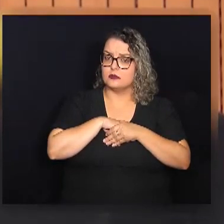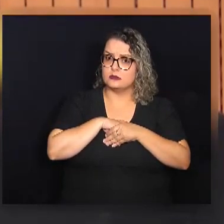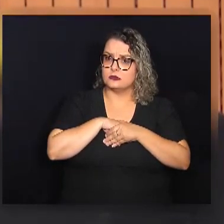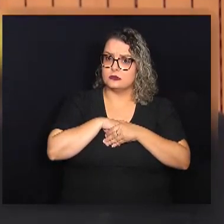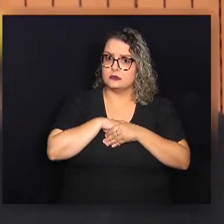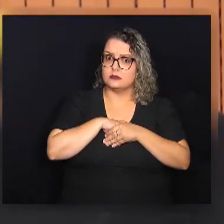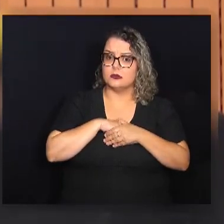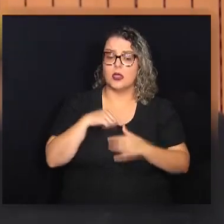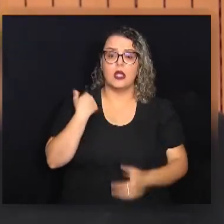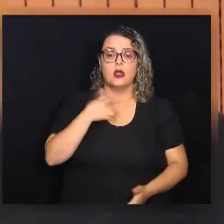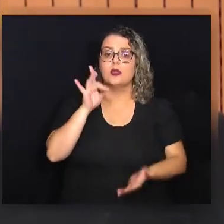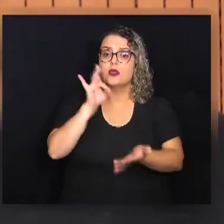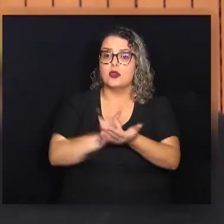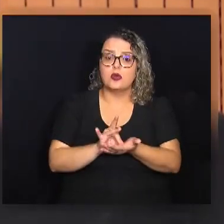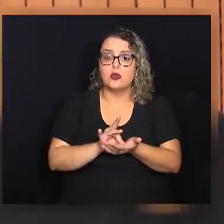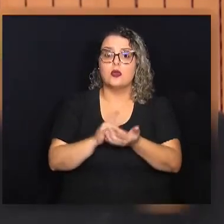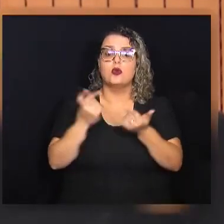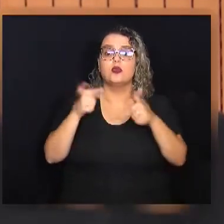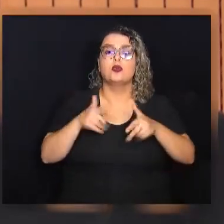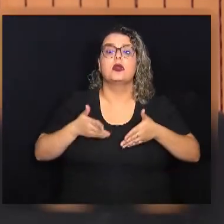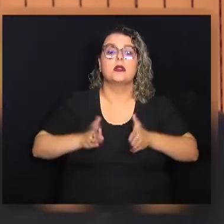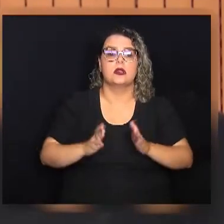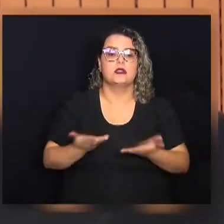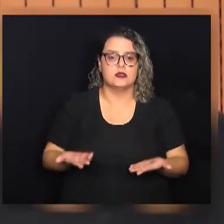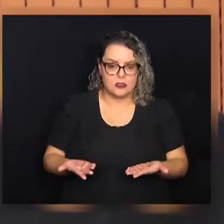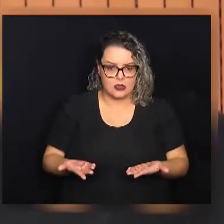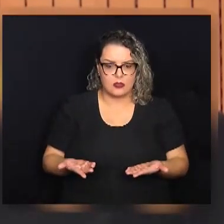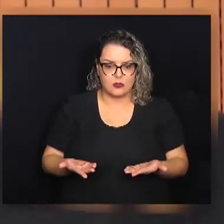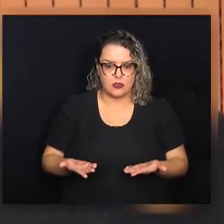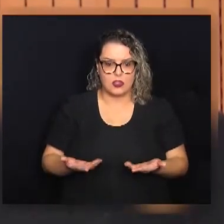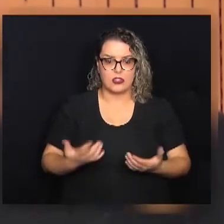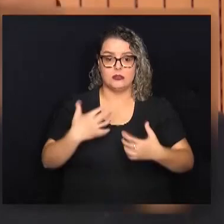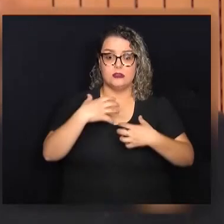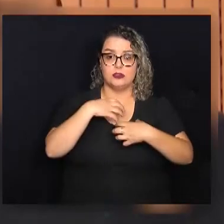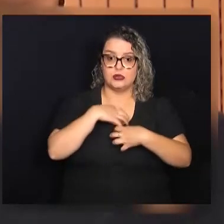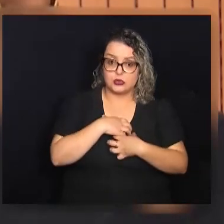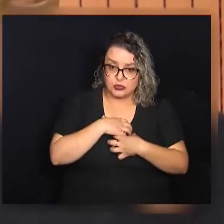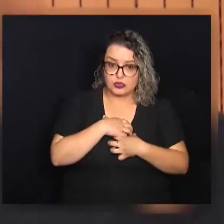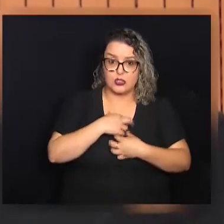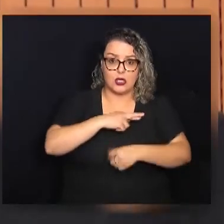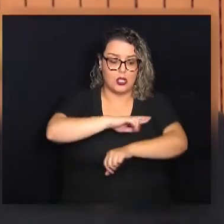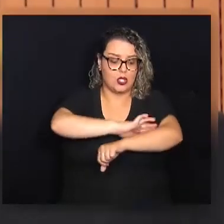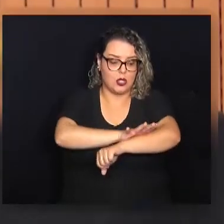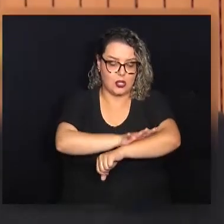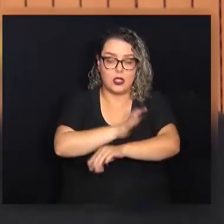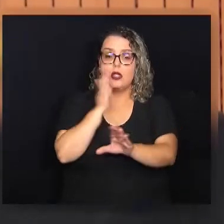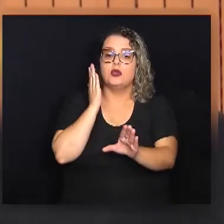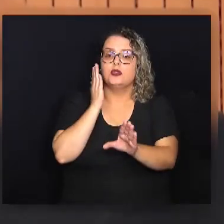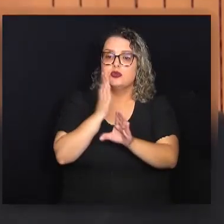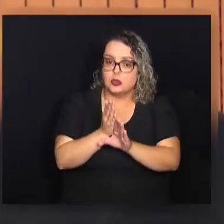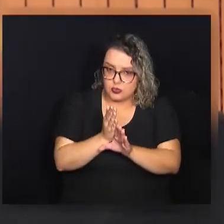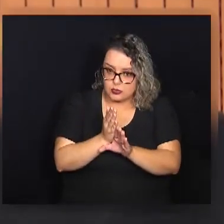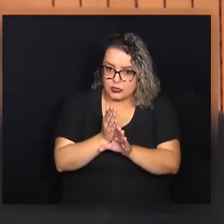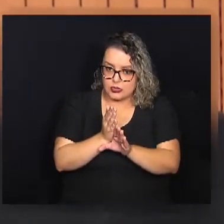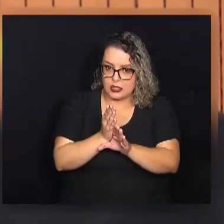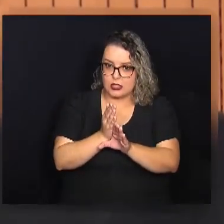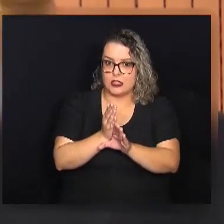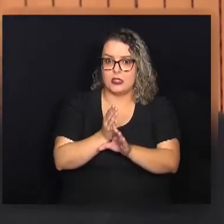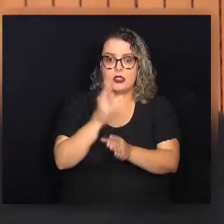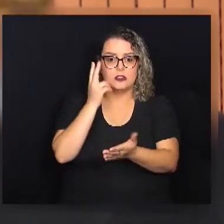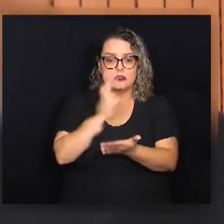É a nossa origem, é de onde viemos. Então são formas que o racismo encontra